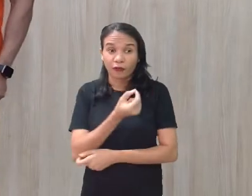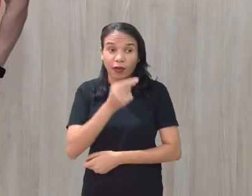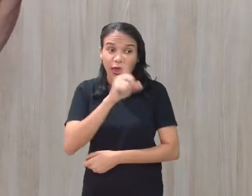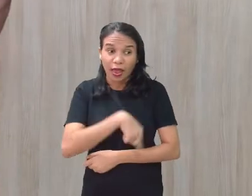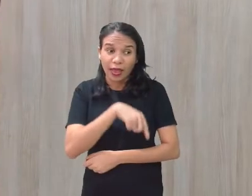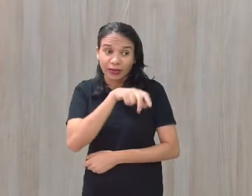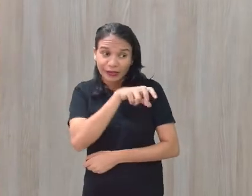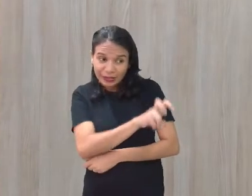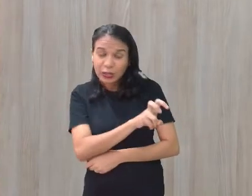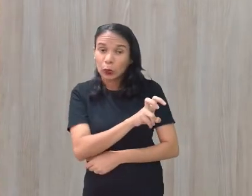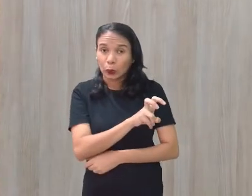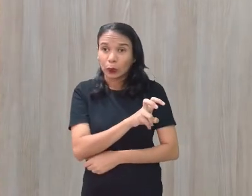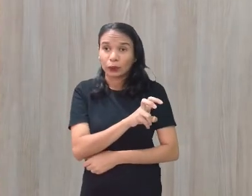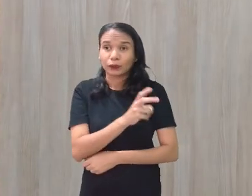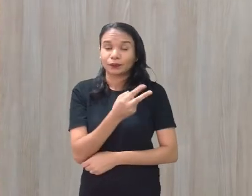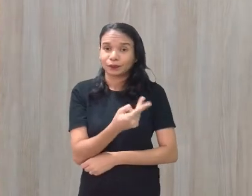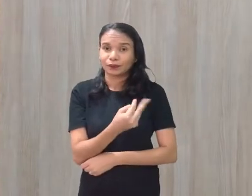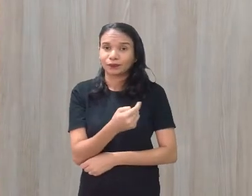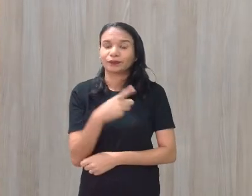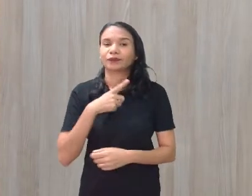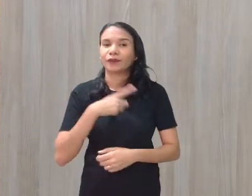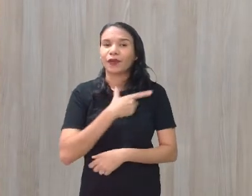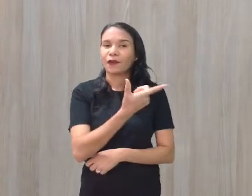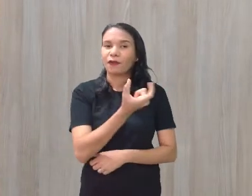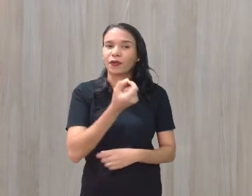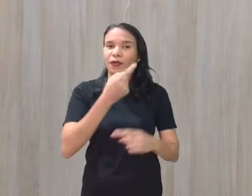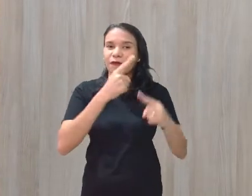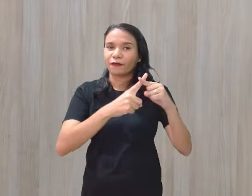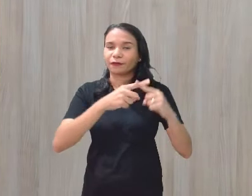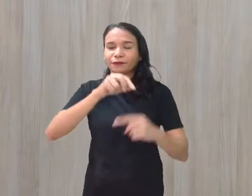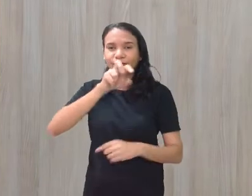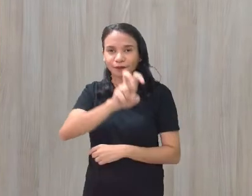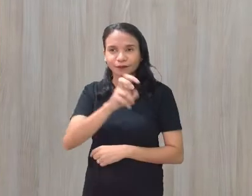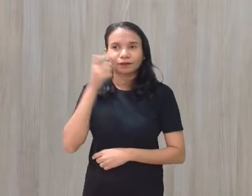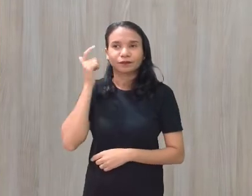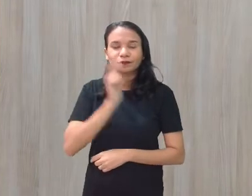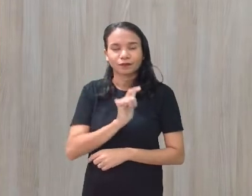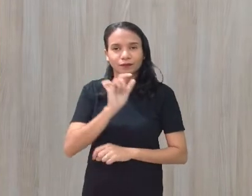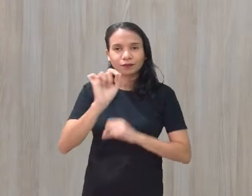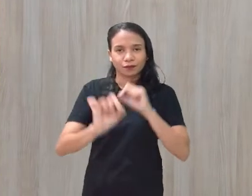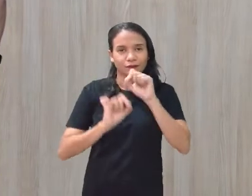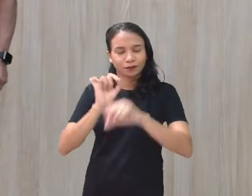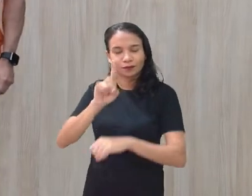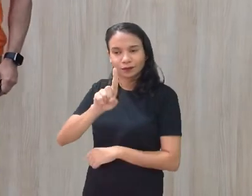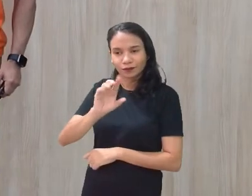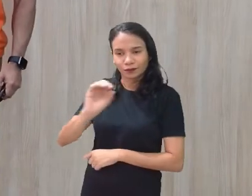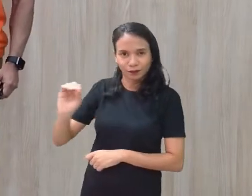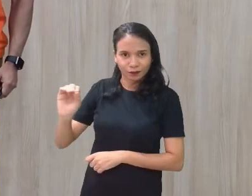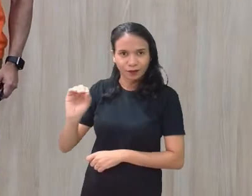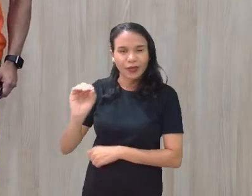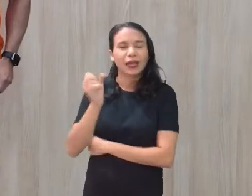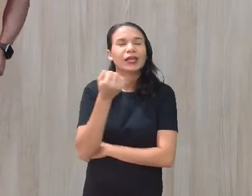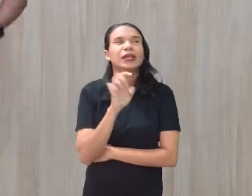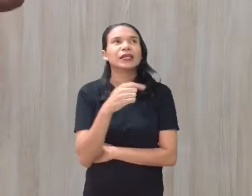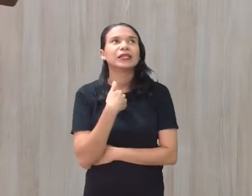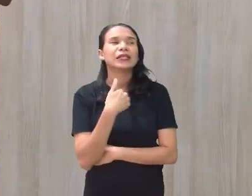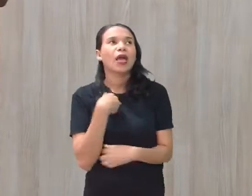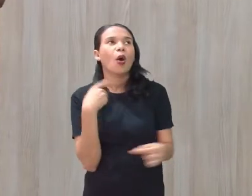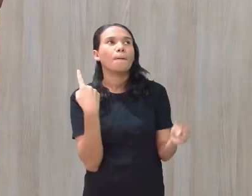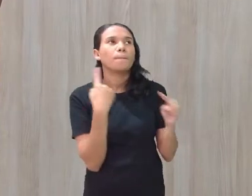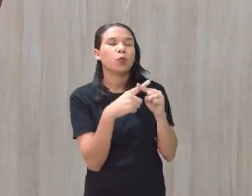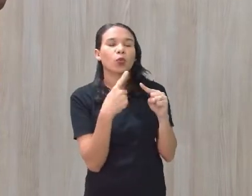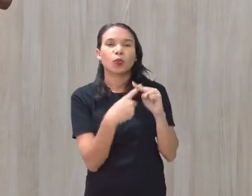5. Então, eu vou multiplicar o 20 por 5 para dar igual a 100. Se eu multiplico